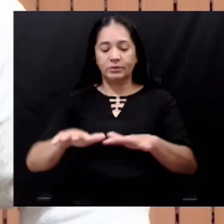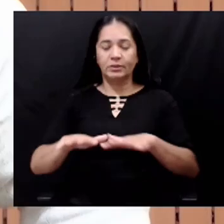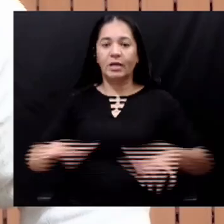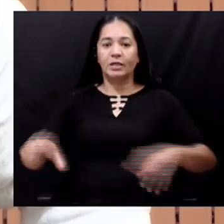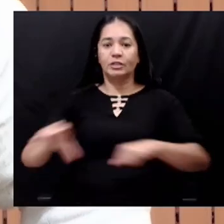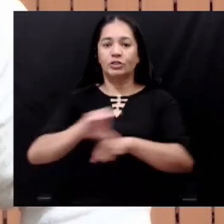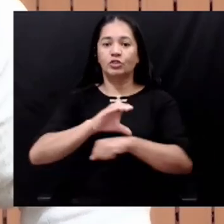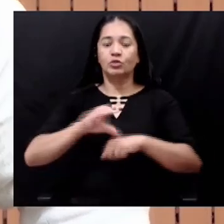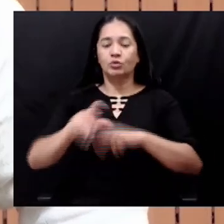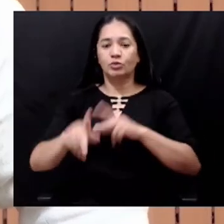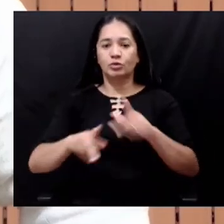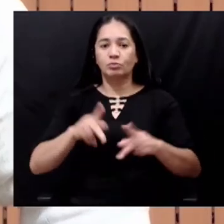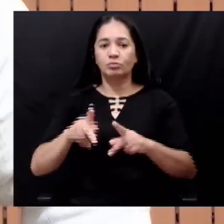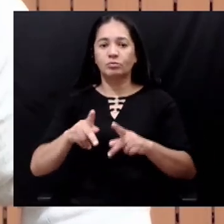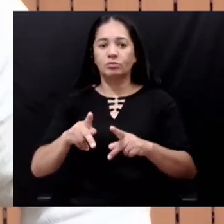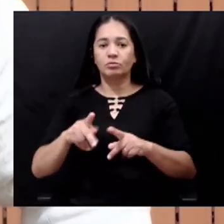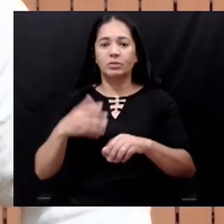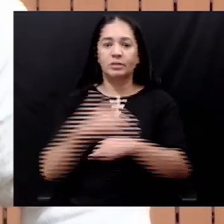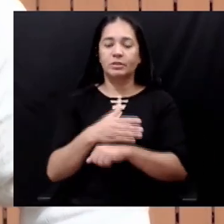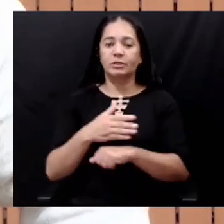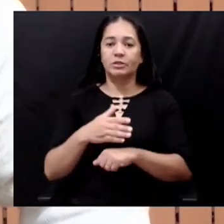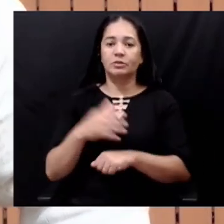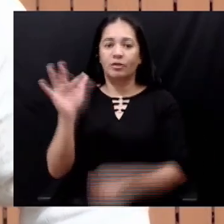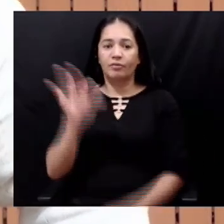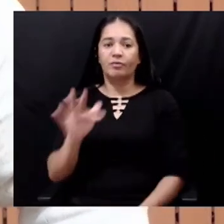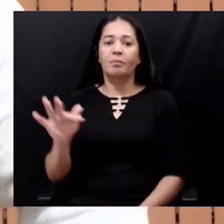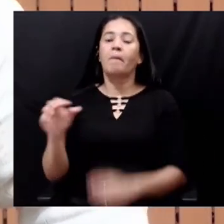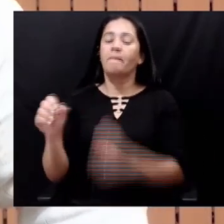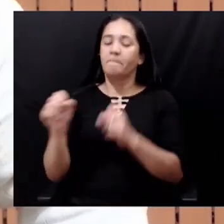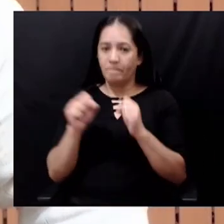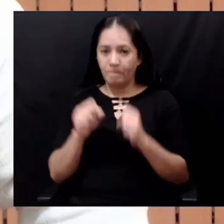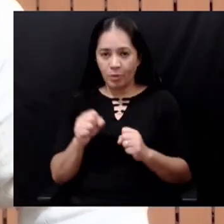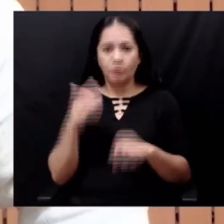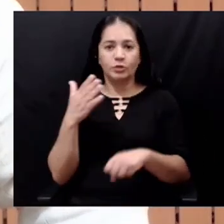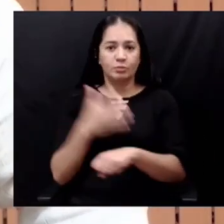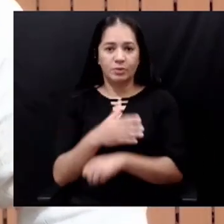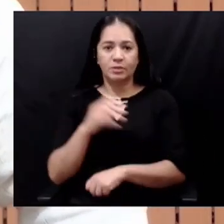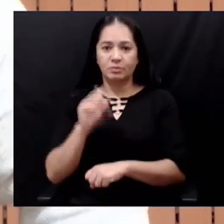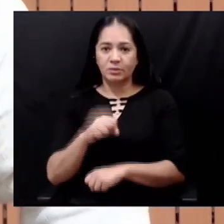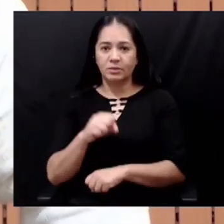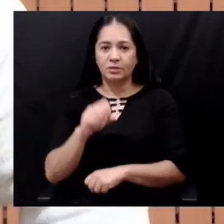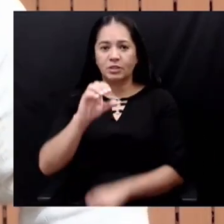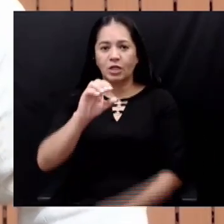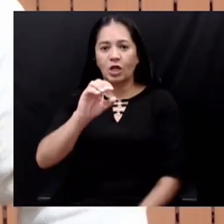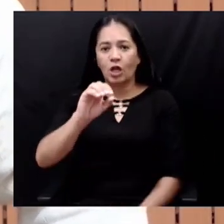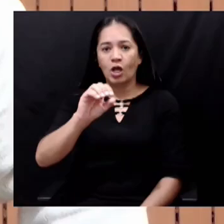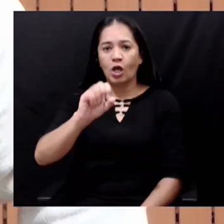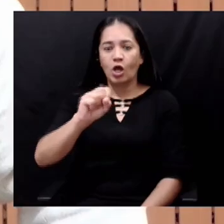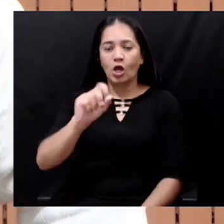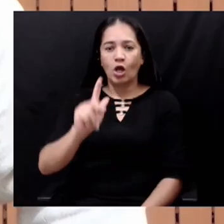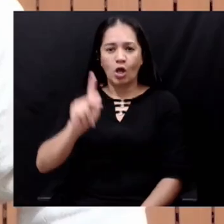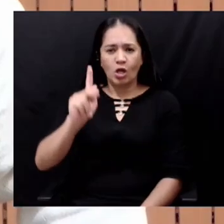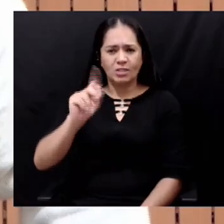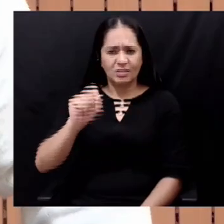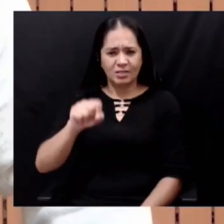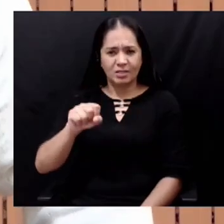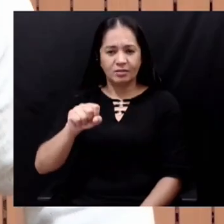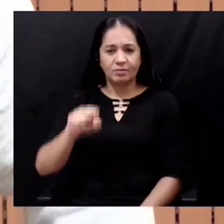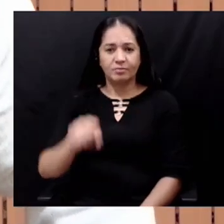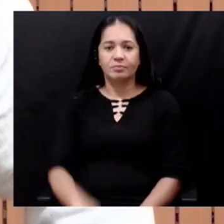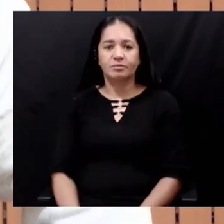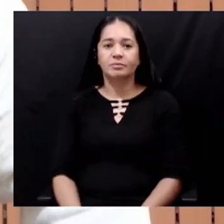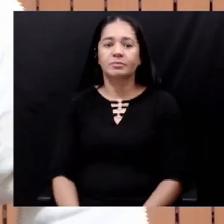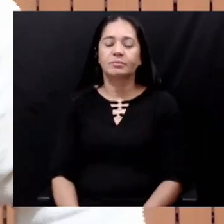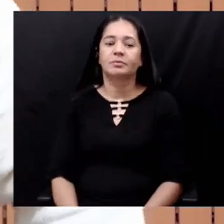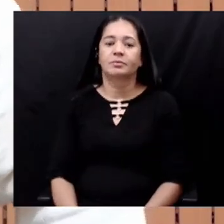para acesso ao ensino superior. Pode participar, OSC, né, que você está se referindo. Agora, o